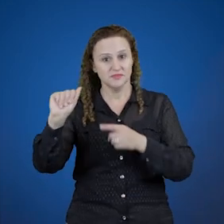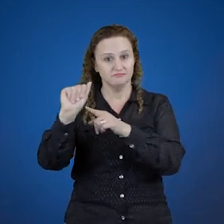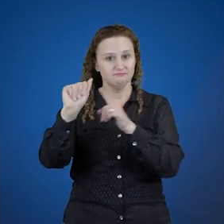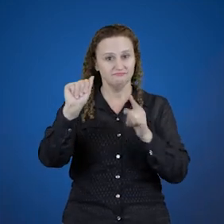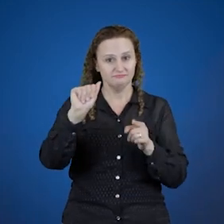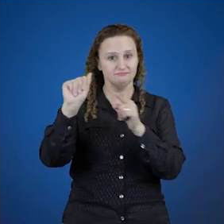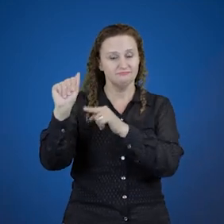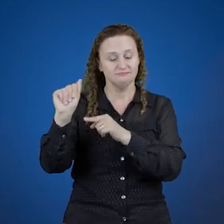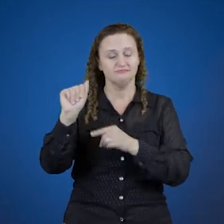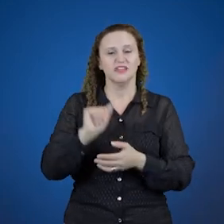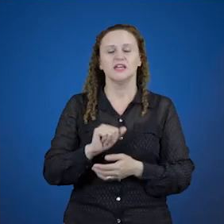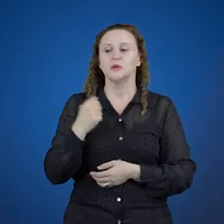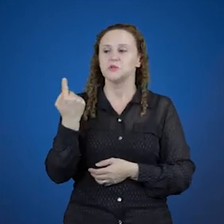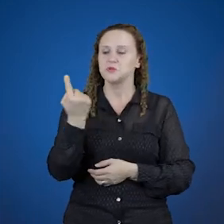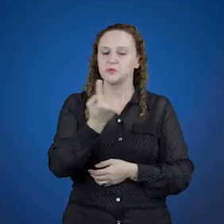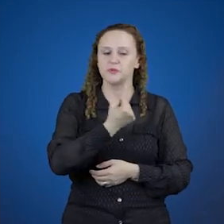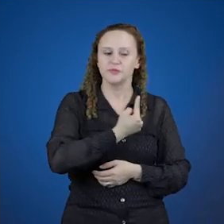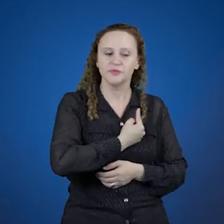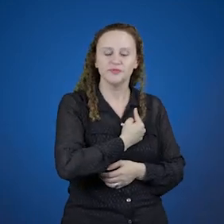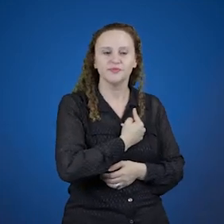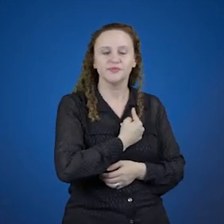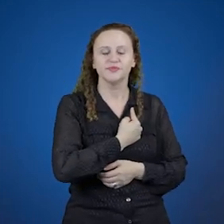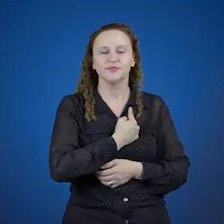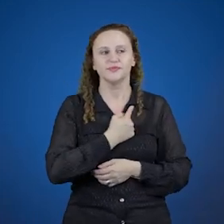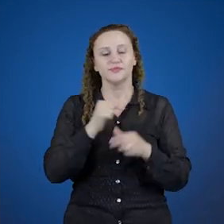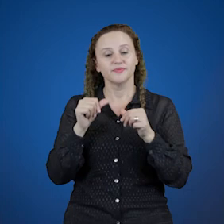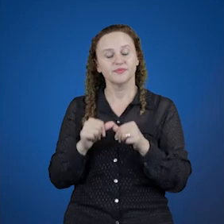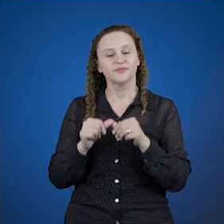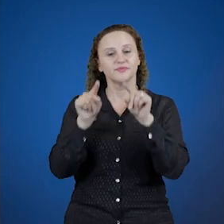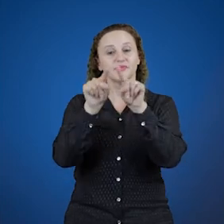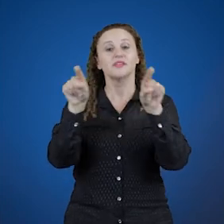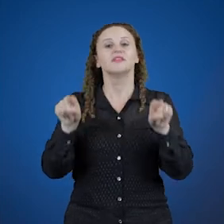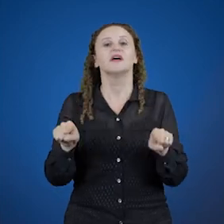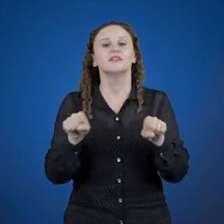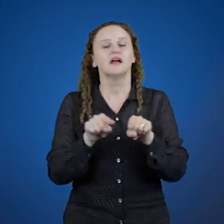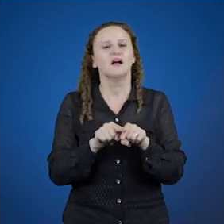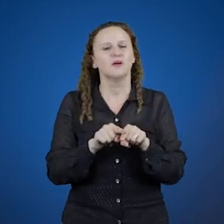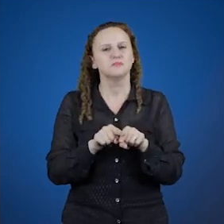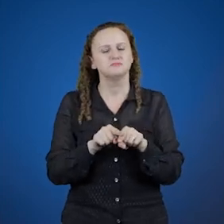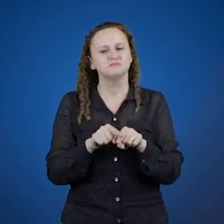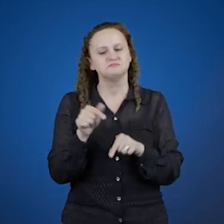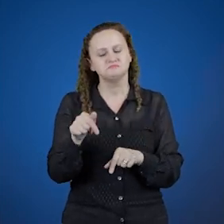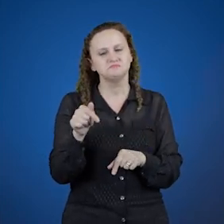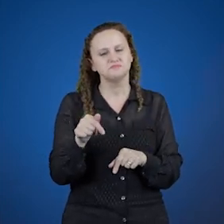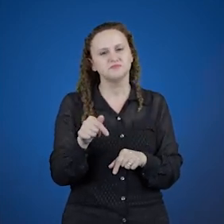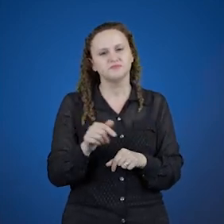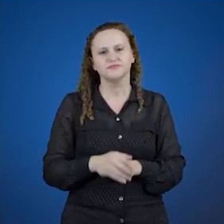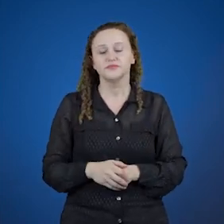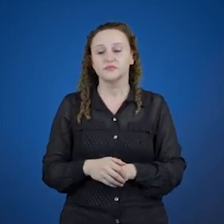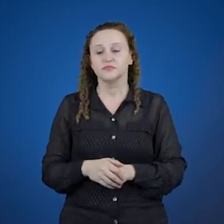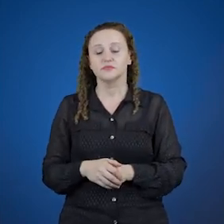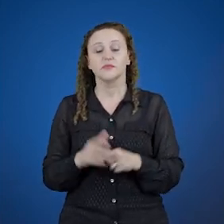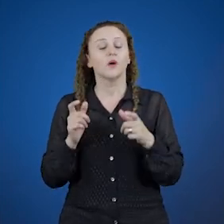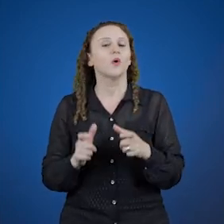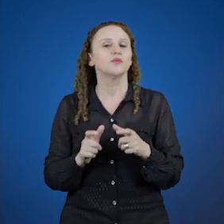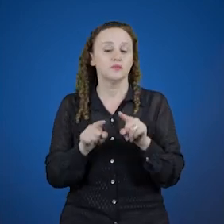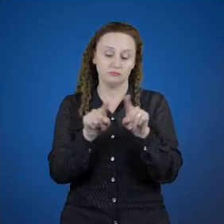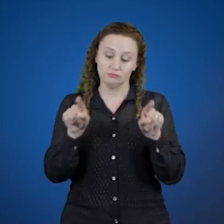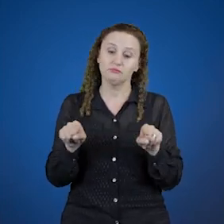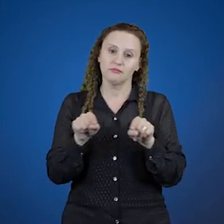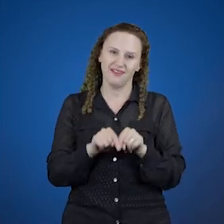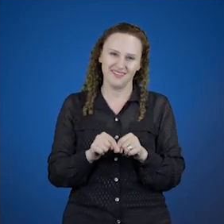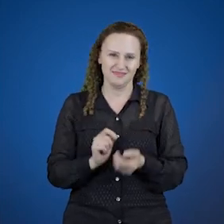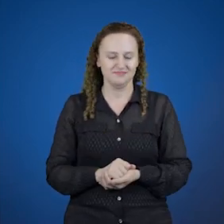nós estamos na sala de aula adjunto adverbial de lugar onde nós viemos